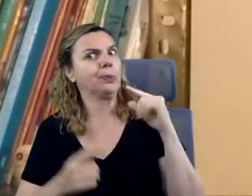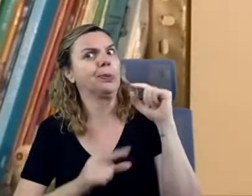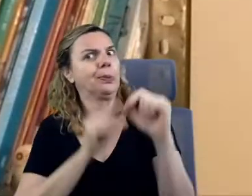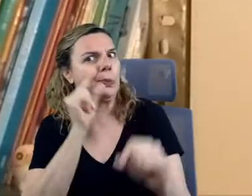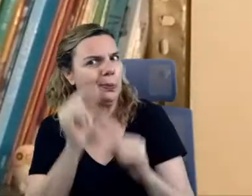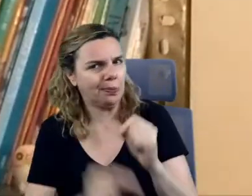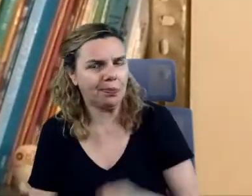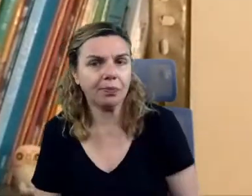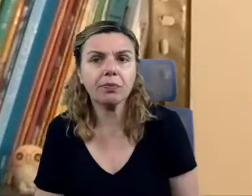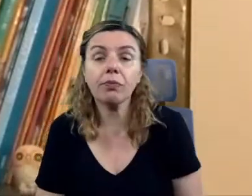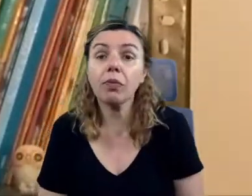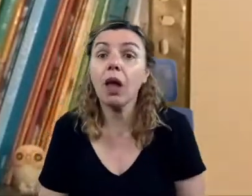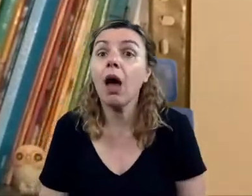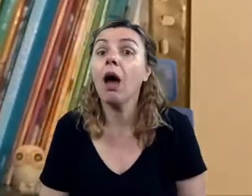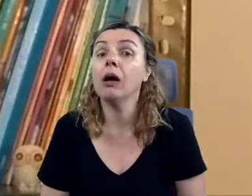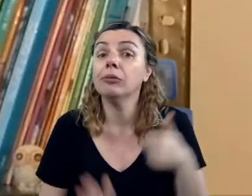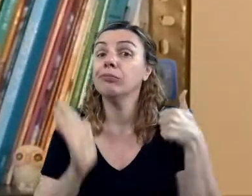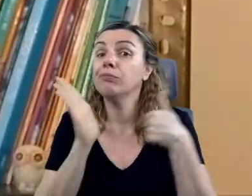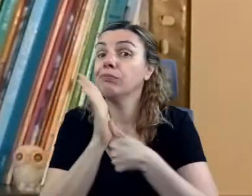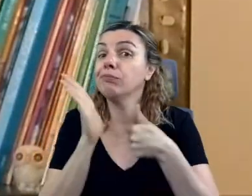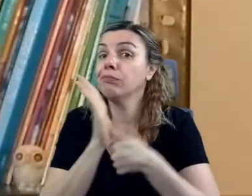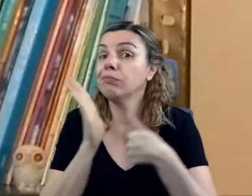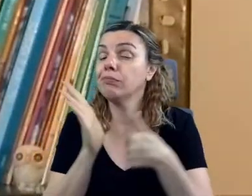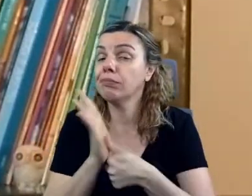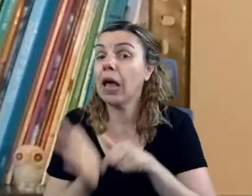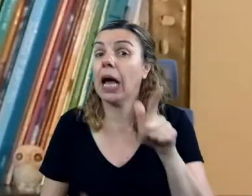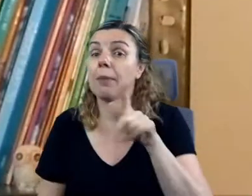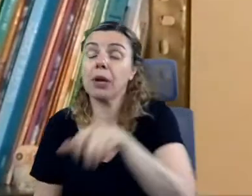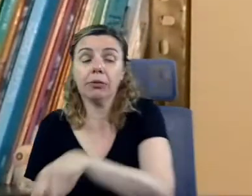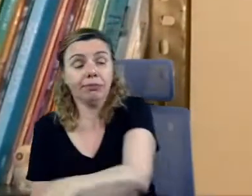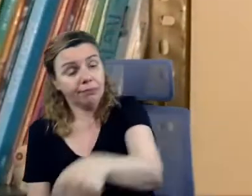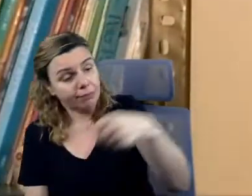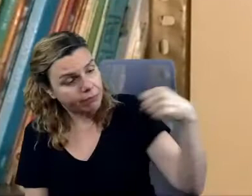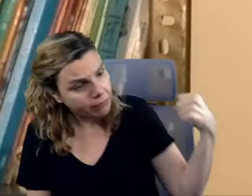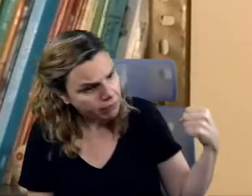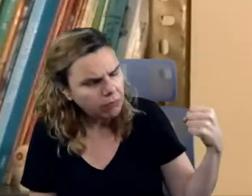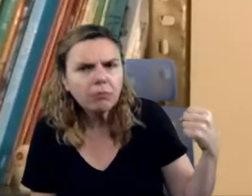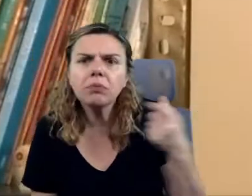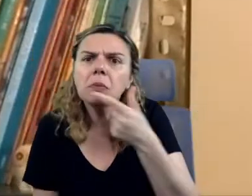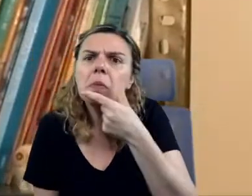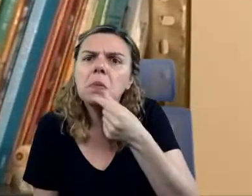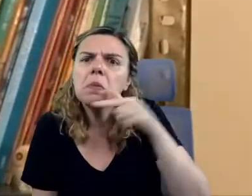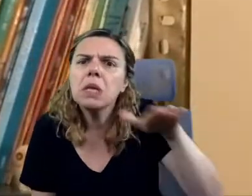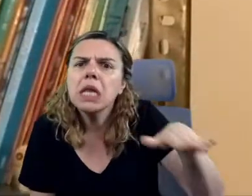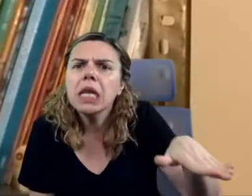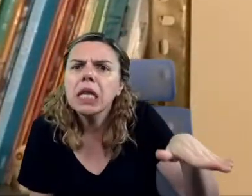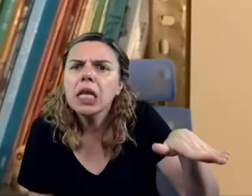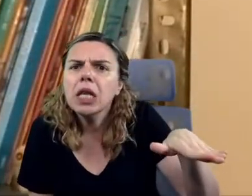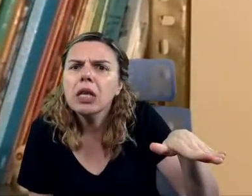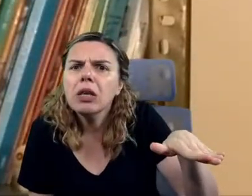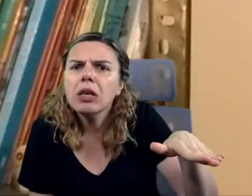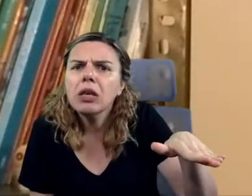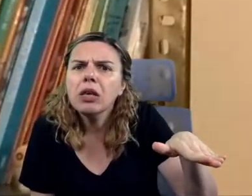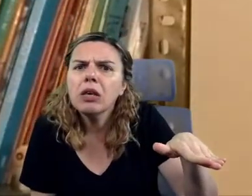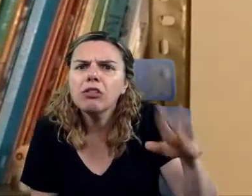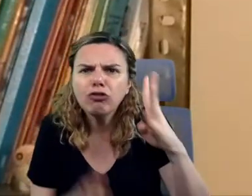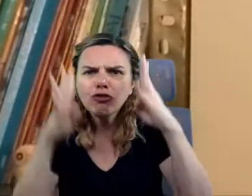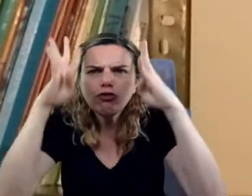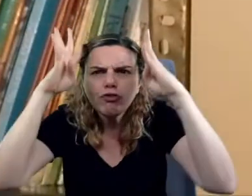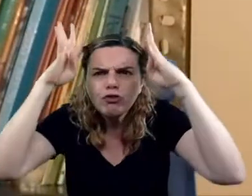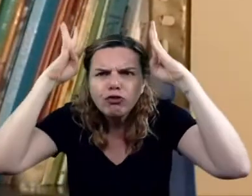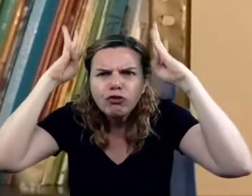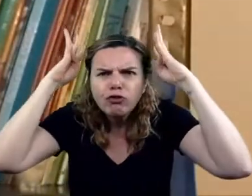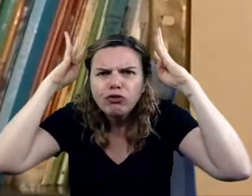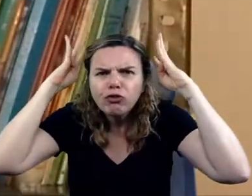não esperava. Tocaram uma campainha e ele abriu. Era um menininho. Tinha o